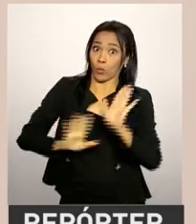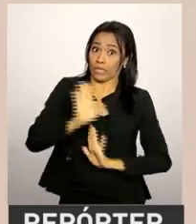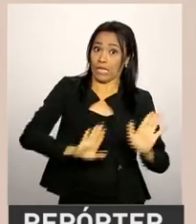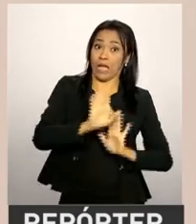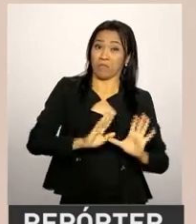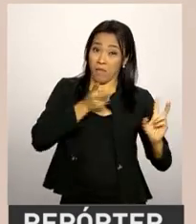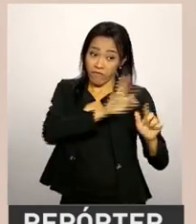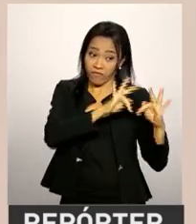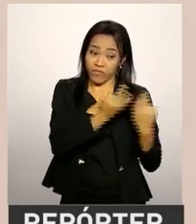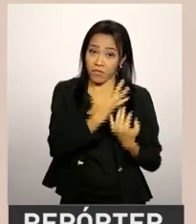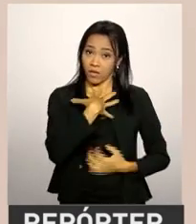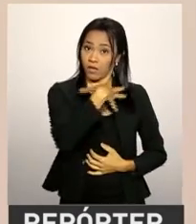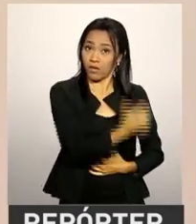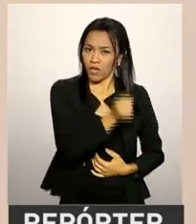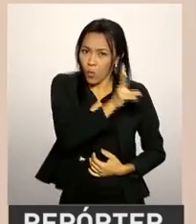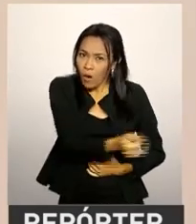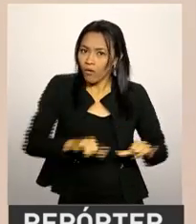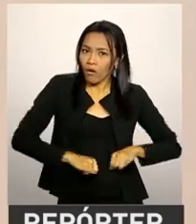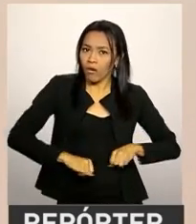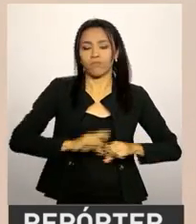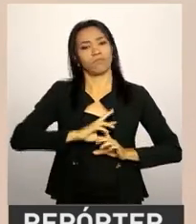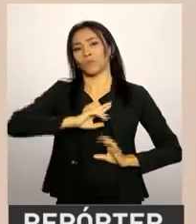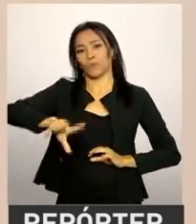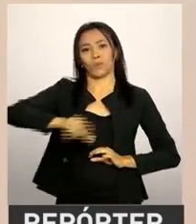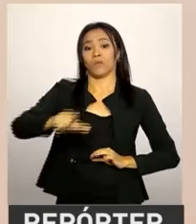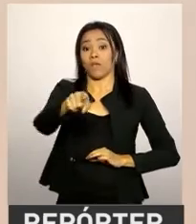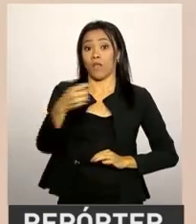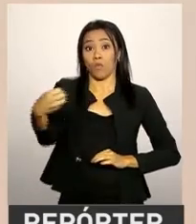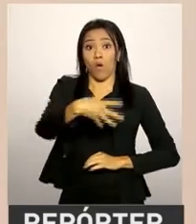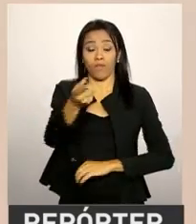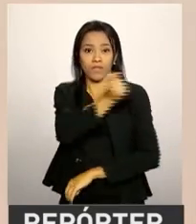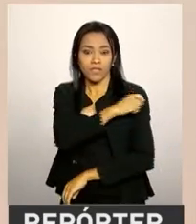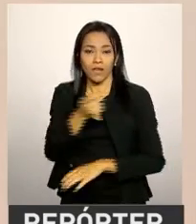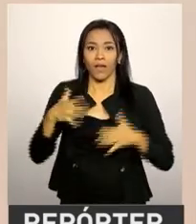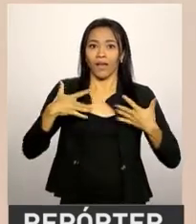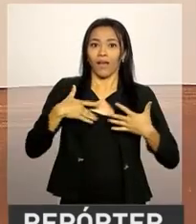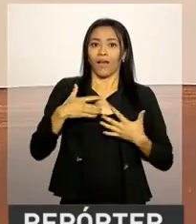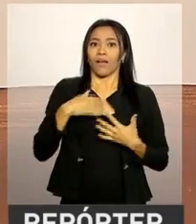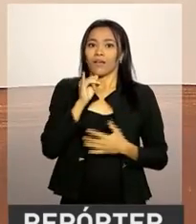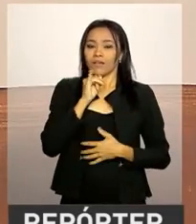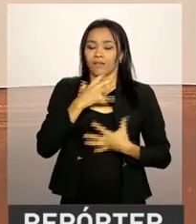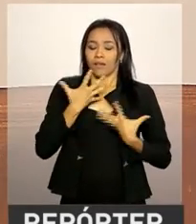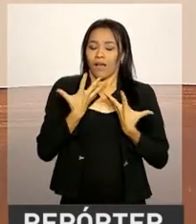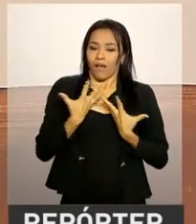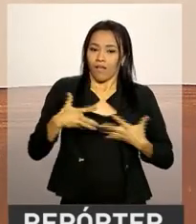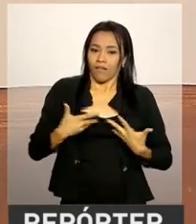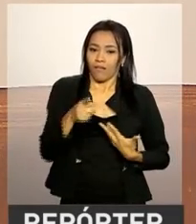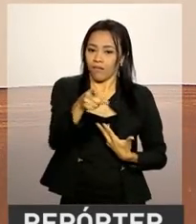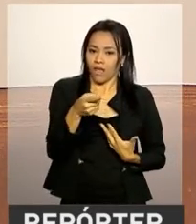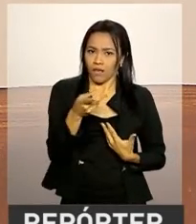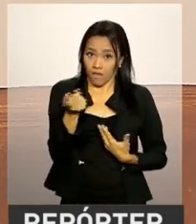não passe pelo mesmo problema que ela. E a notícia de ter uma nova vacina contra a dengue a deixou bem mais tranquila. Porque se tivesse a vacina